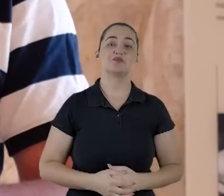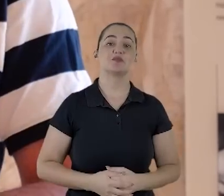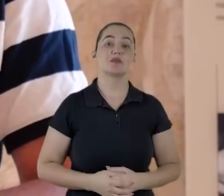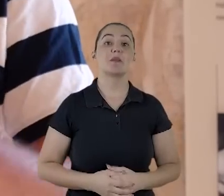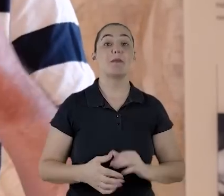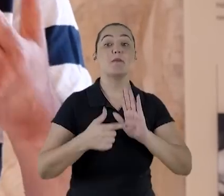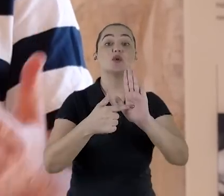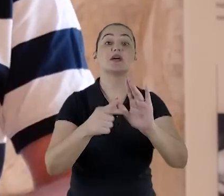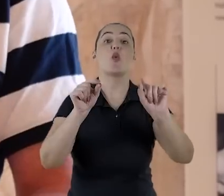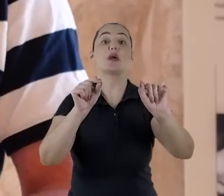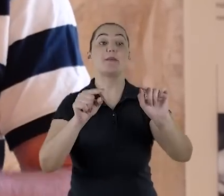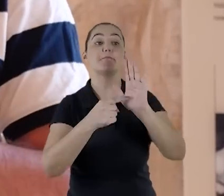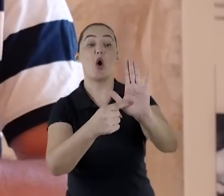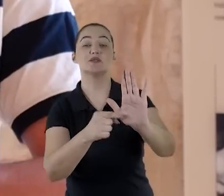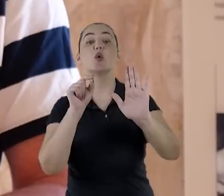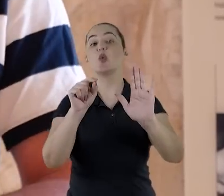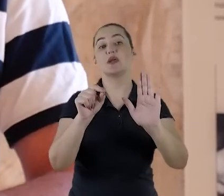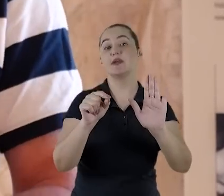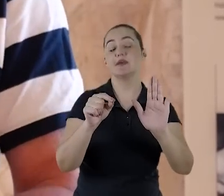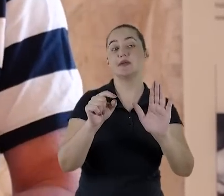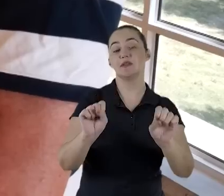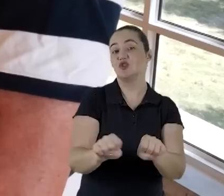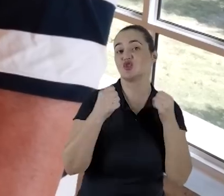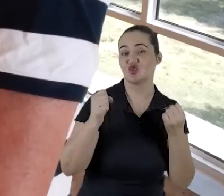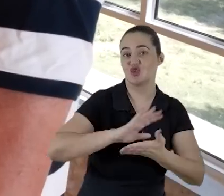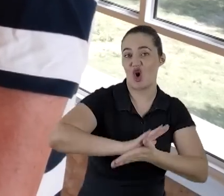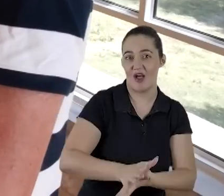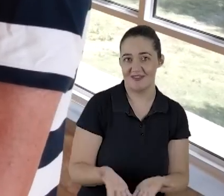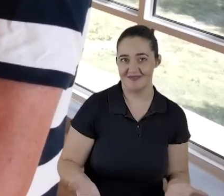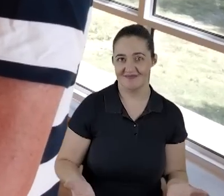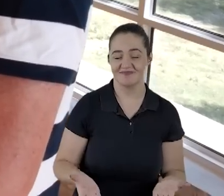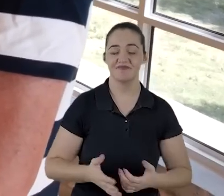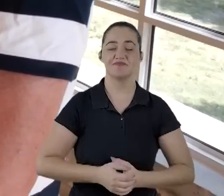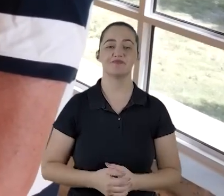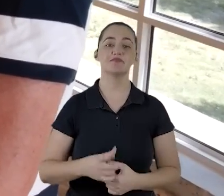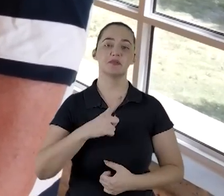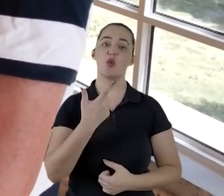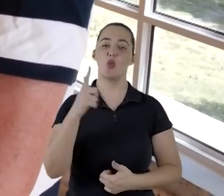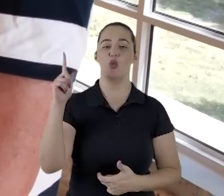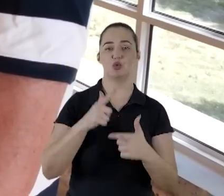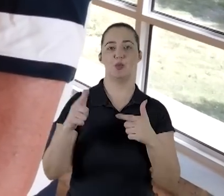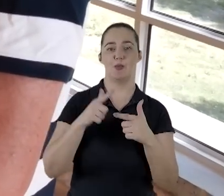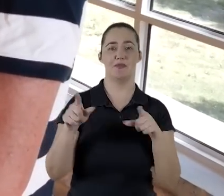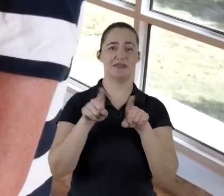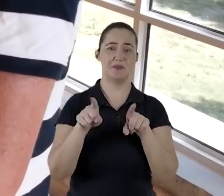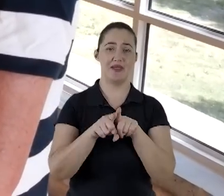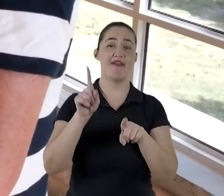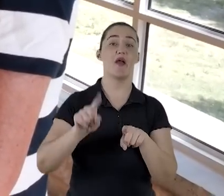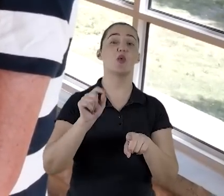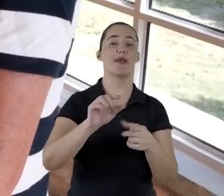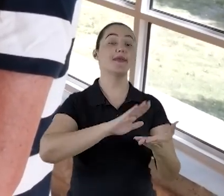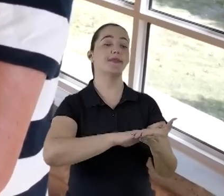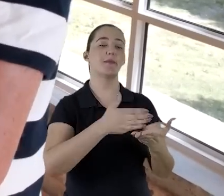junto com os parques nacionais, o que mostrar e que não mostrar. E aí nós temos um outro problema também, que às vezes é